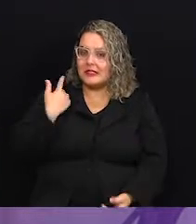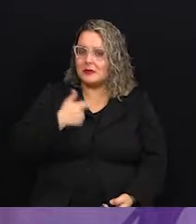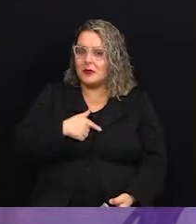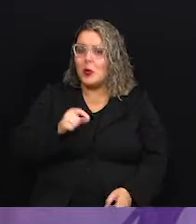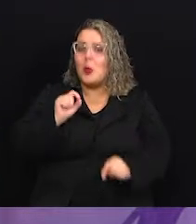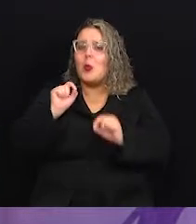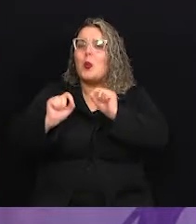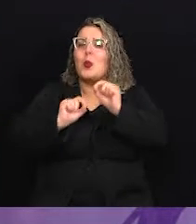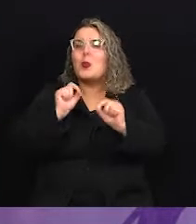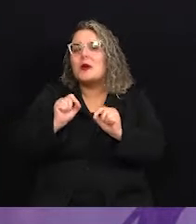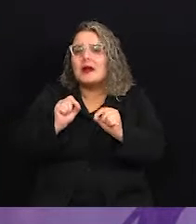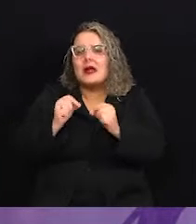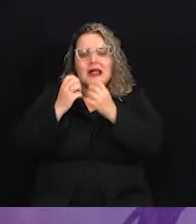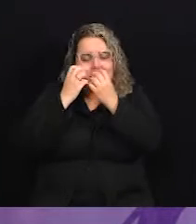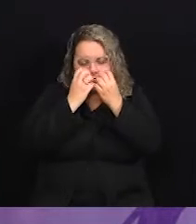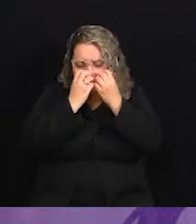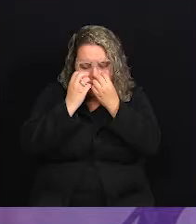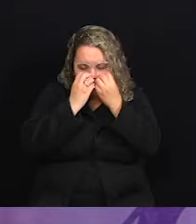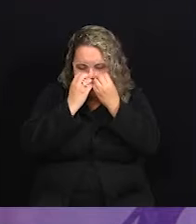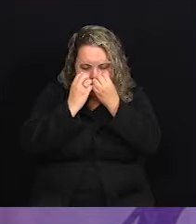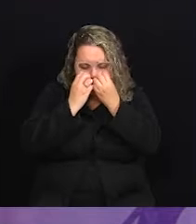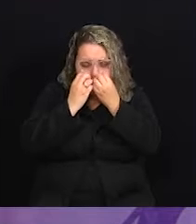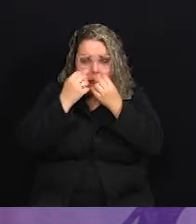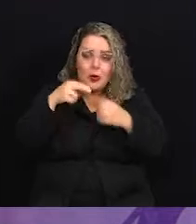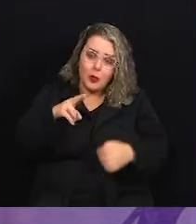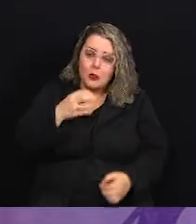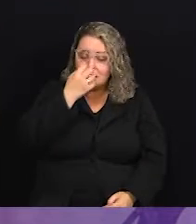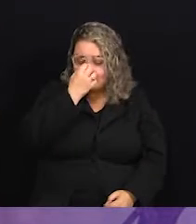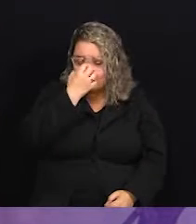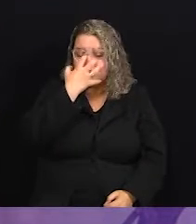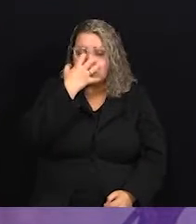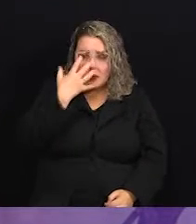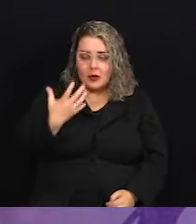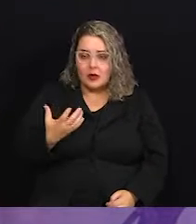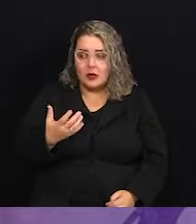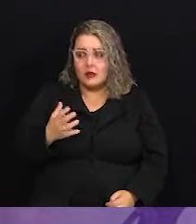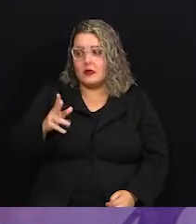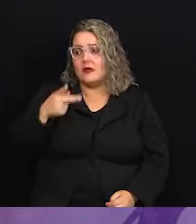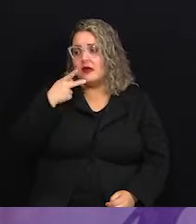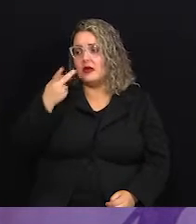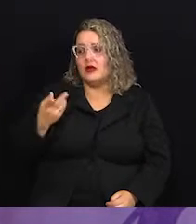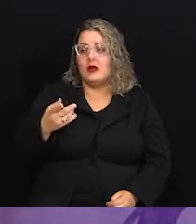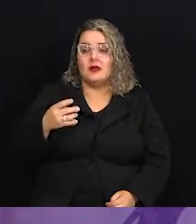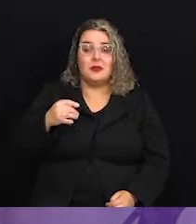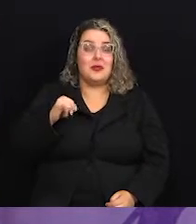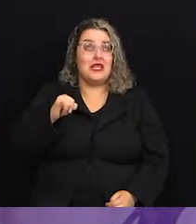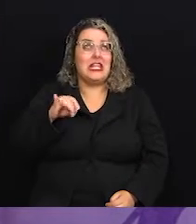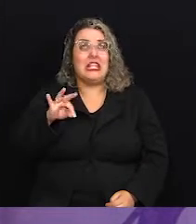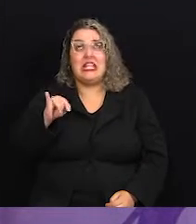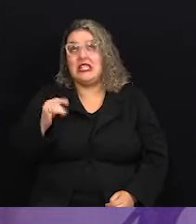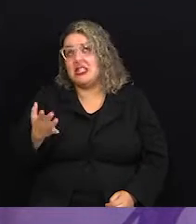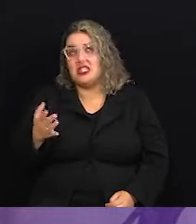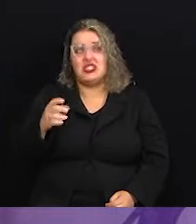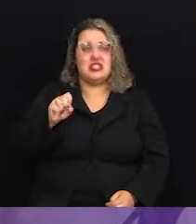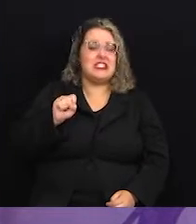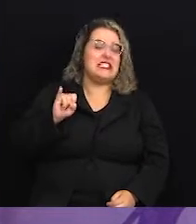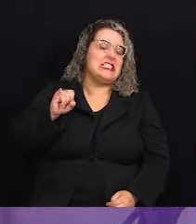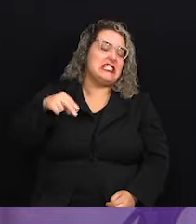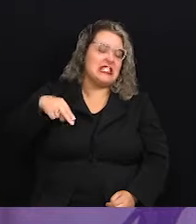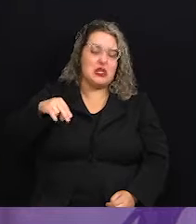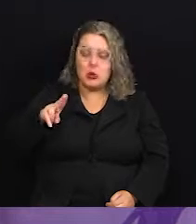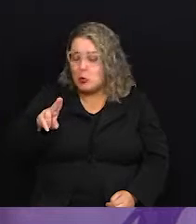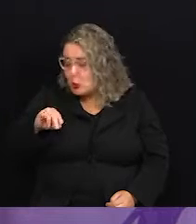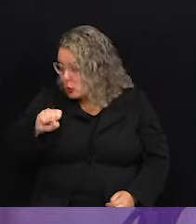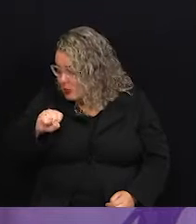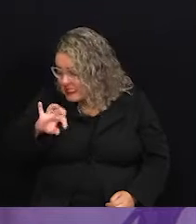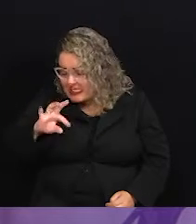o que é a rinite? Porque quando a gente fala de rinite, todo mundo fala, eu tô com a minha ite atacada. É rinite, é sinusite, ou eu tô com